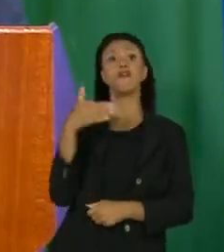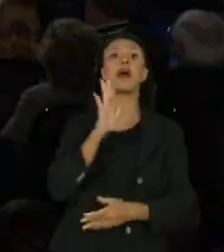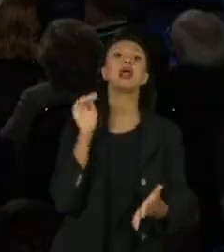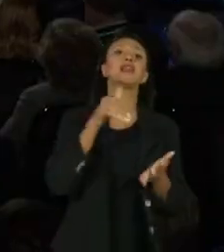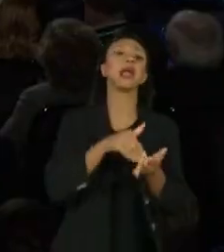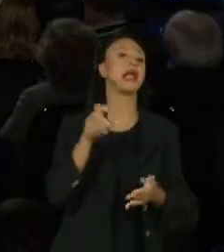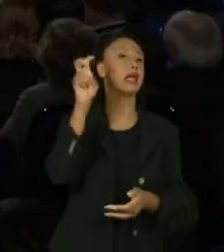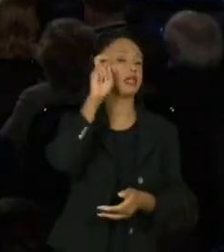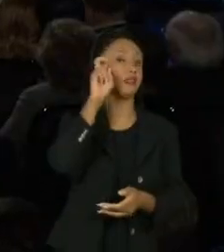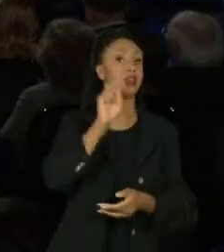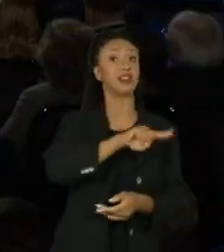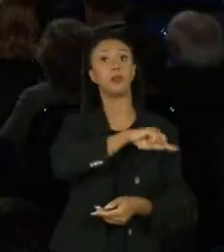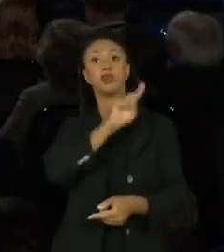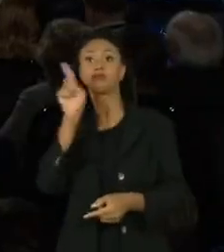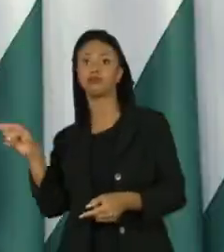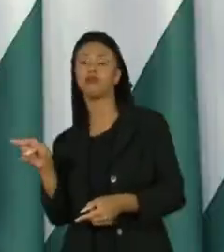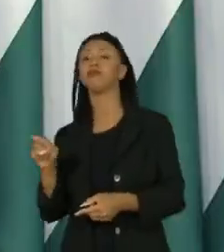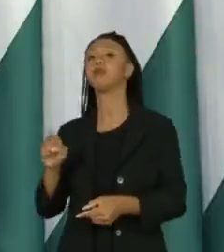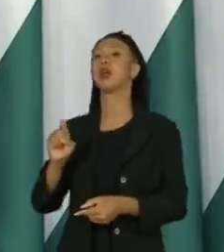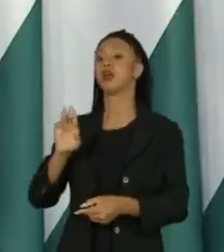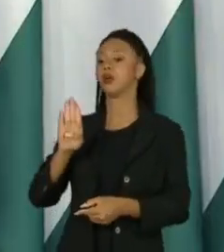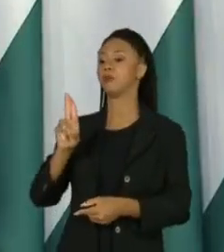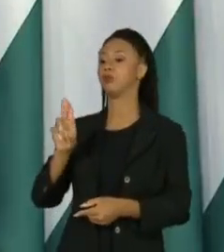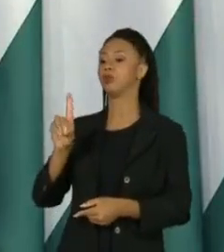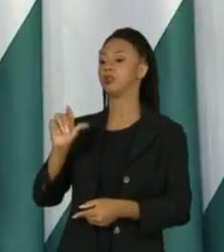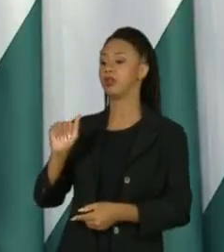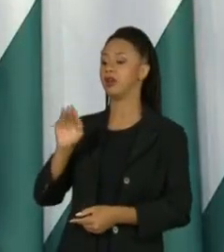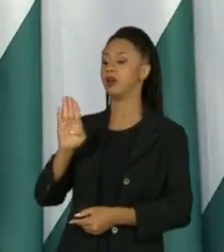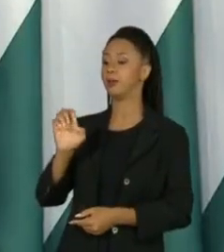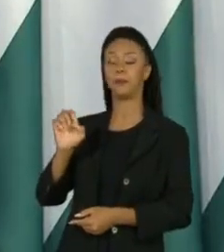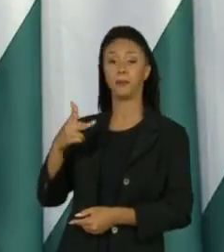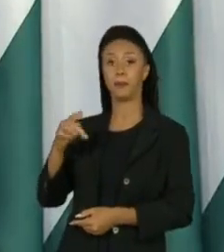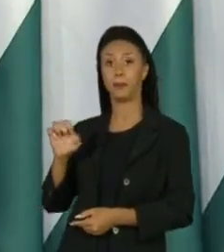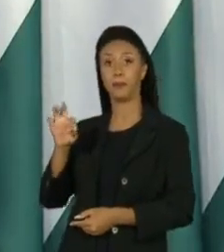Budapeste se encontrar com o premier húngaro, ultranacionalista Viktor Orbán.